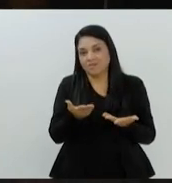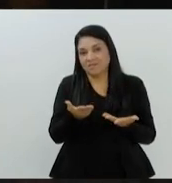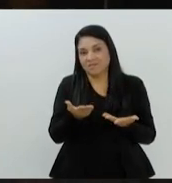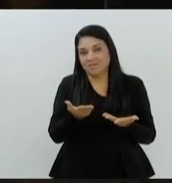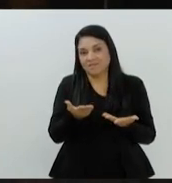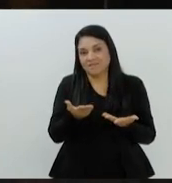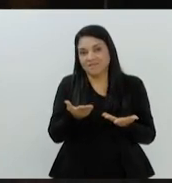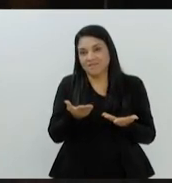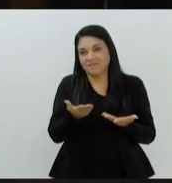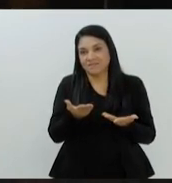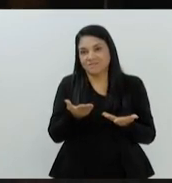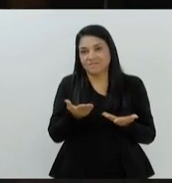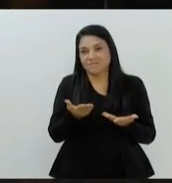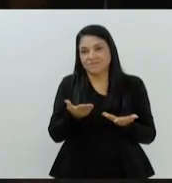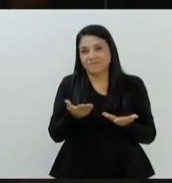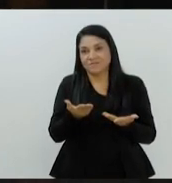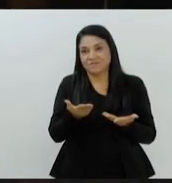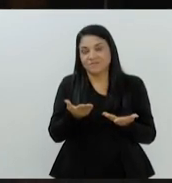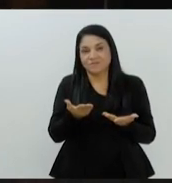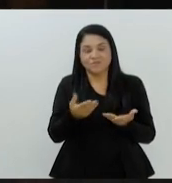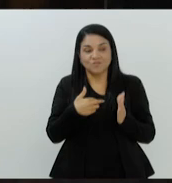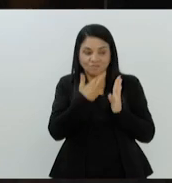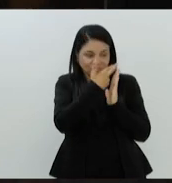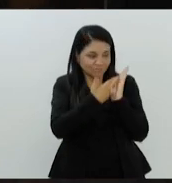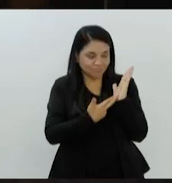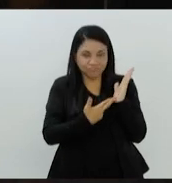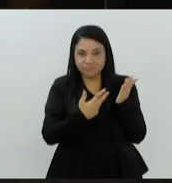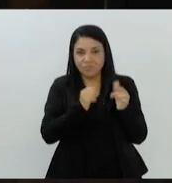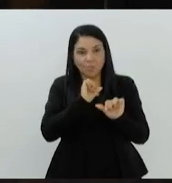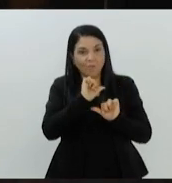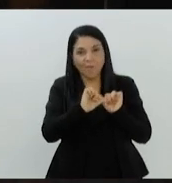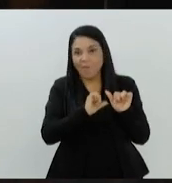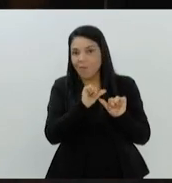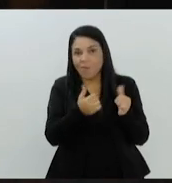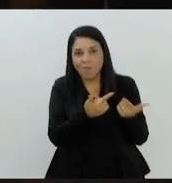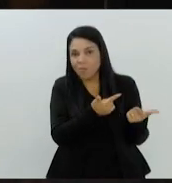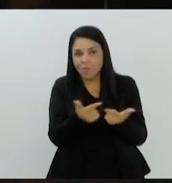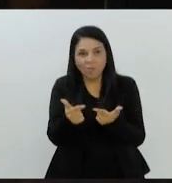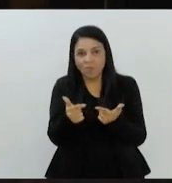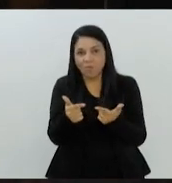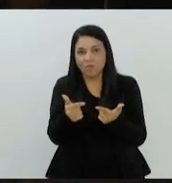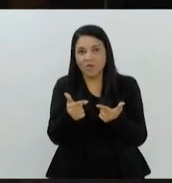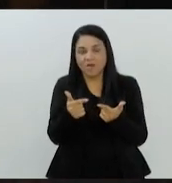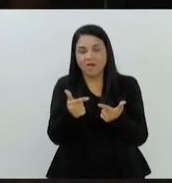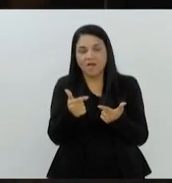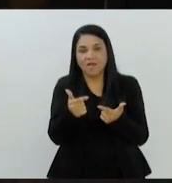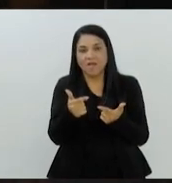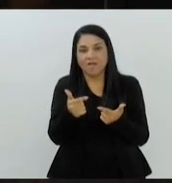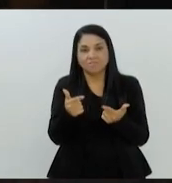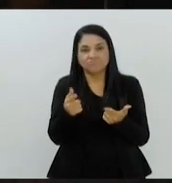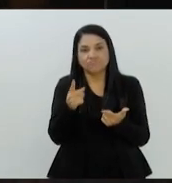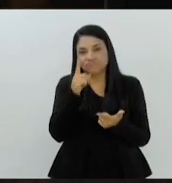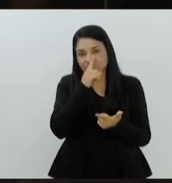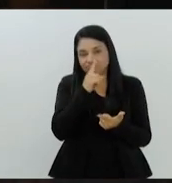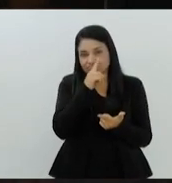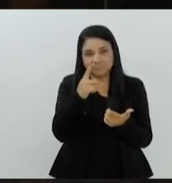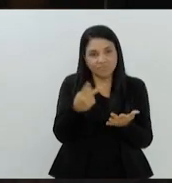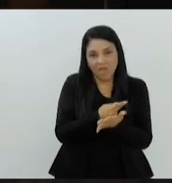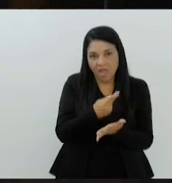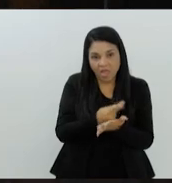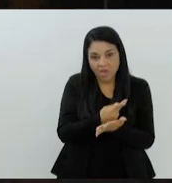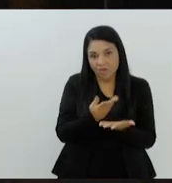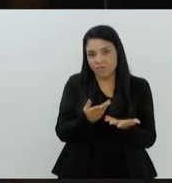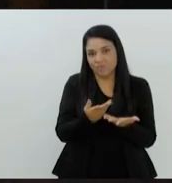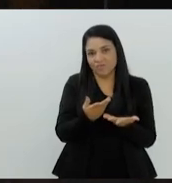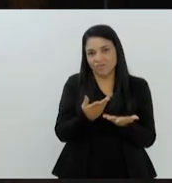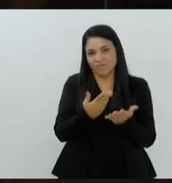Não foi designada a comissão de redação? Não foi uma alteração de um erro gráfico? Foi uma alteração de entendimento?